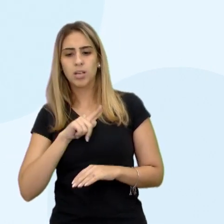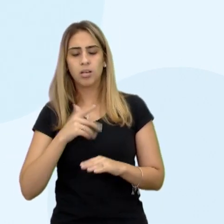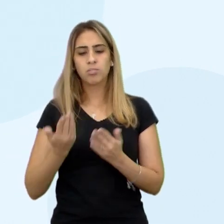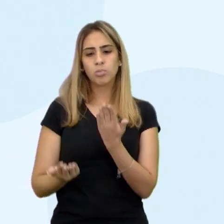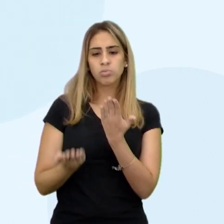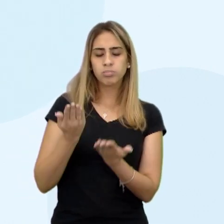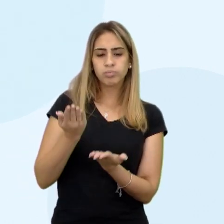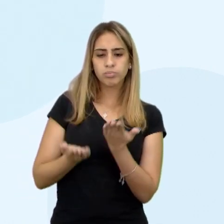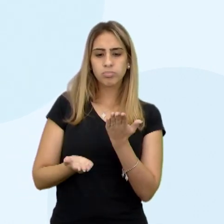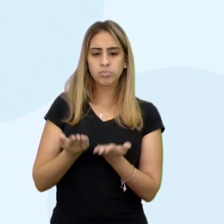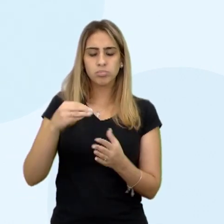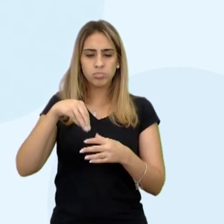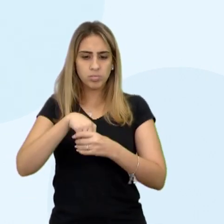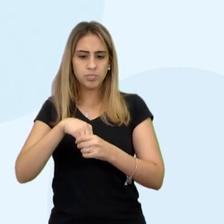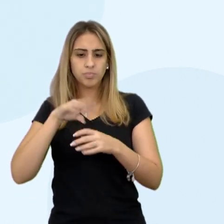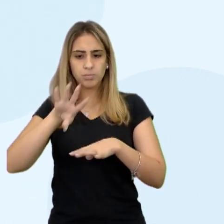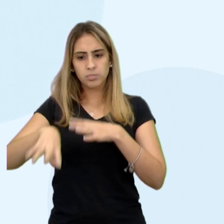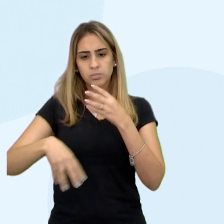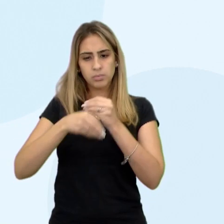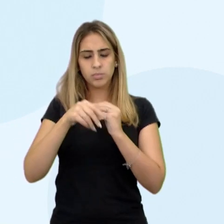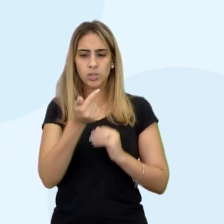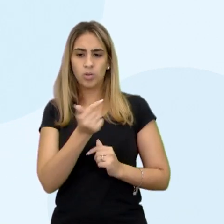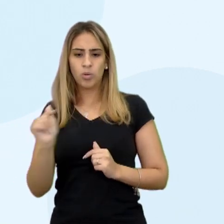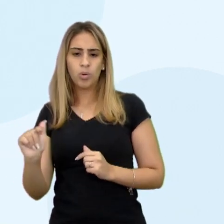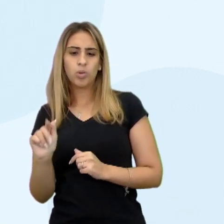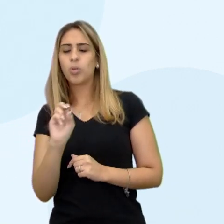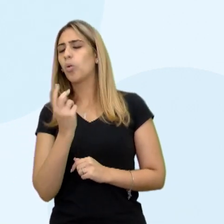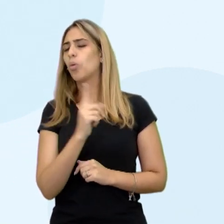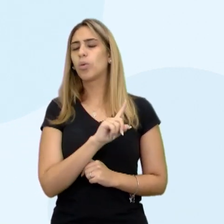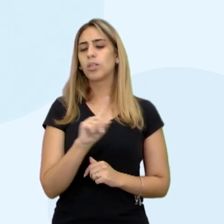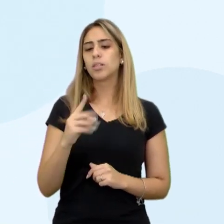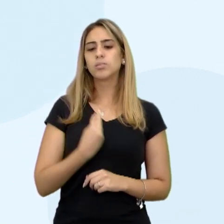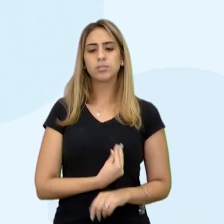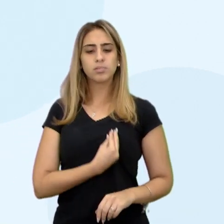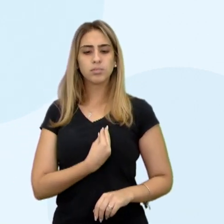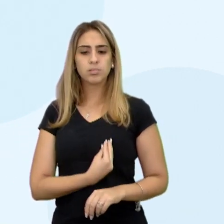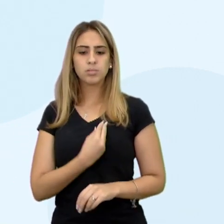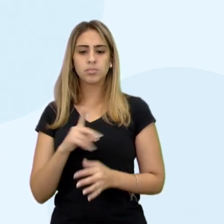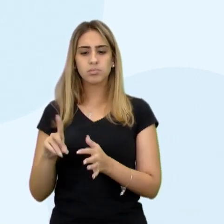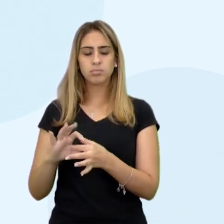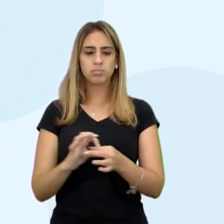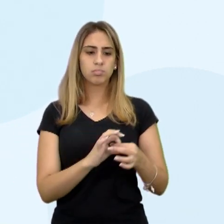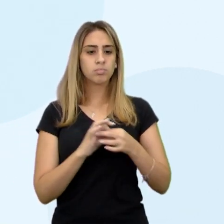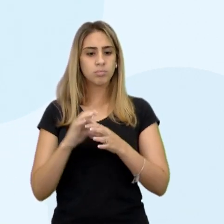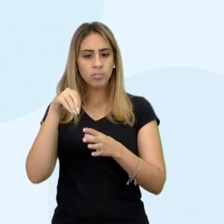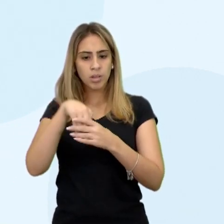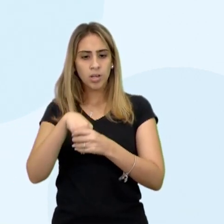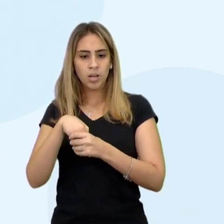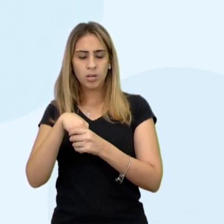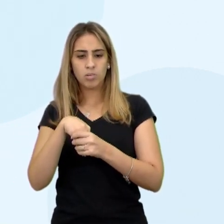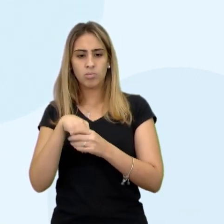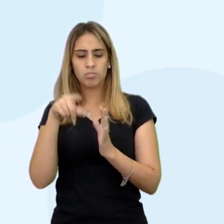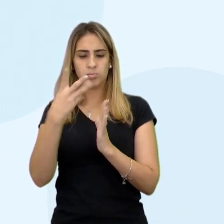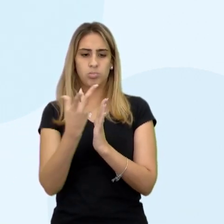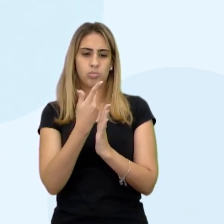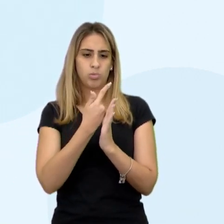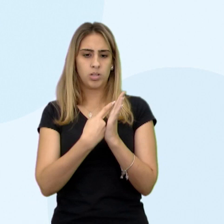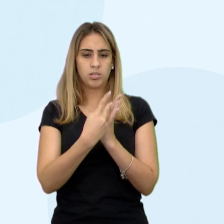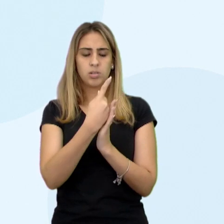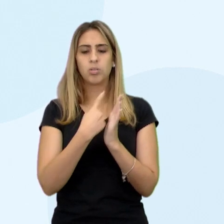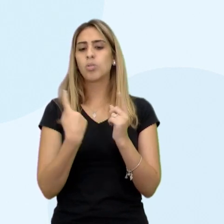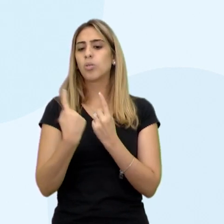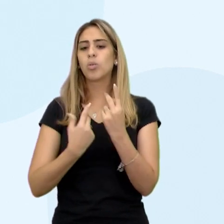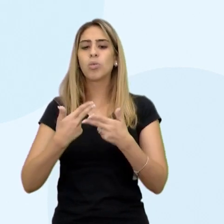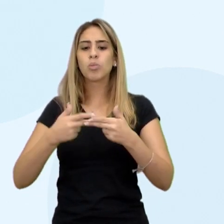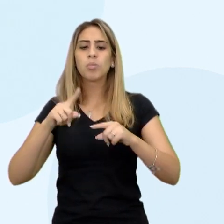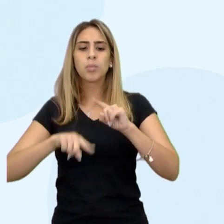lado tá complementando o outro ou não, existe uma desarmonia aí dentro desta obra. Quais suportes foram utilizados?